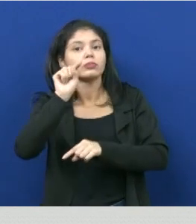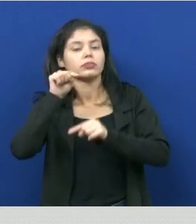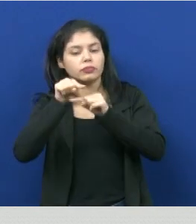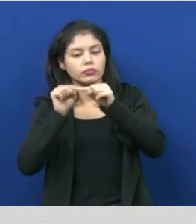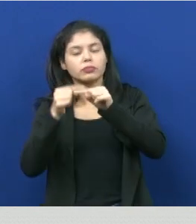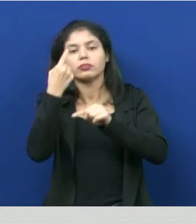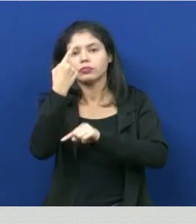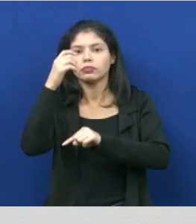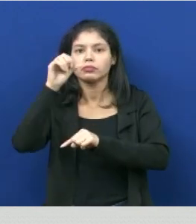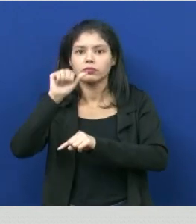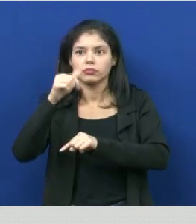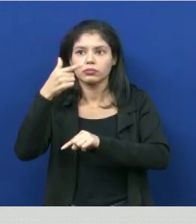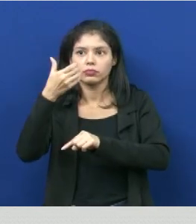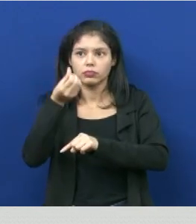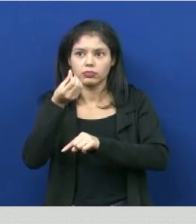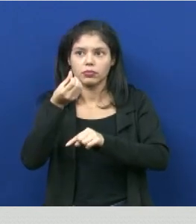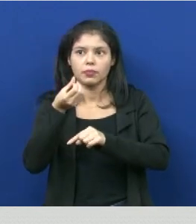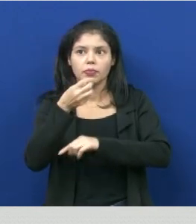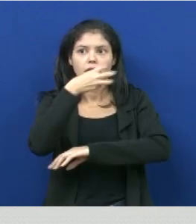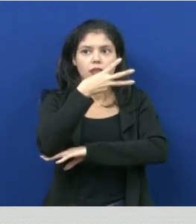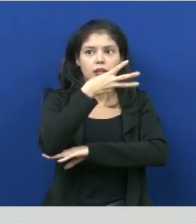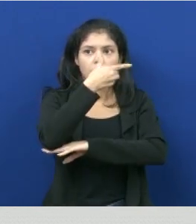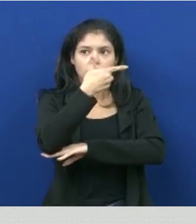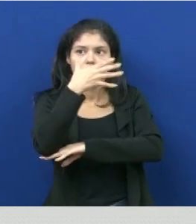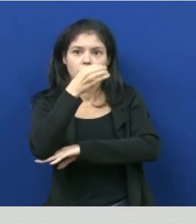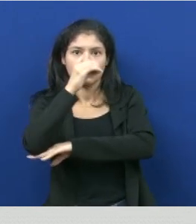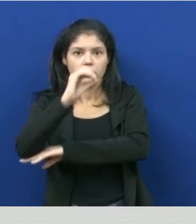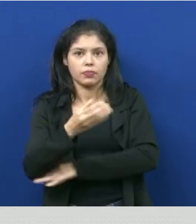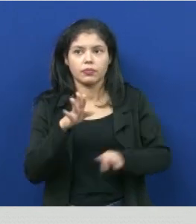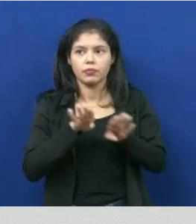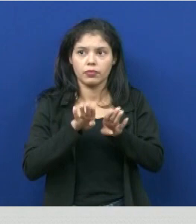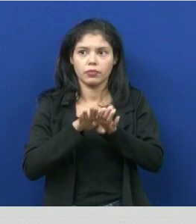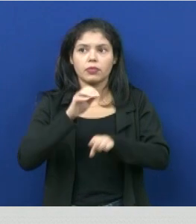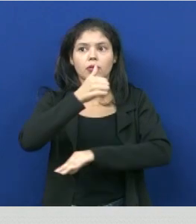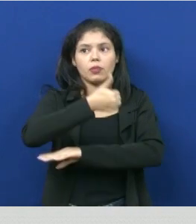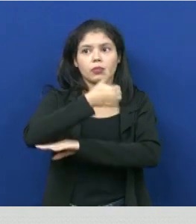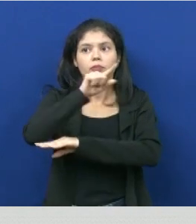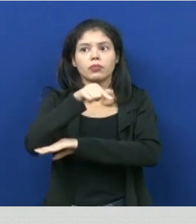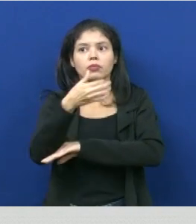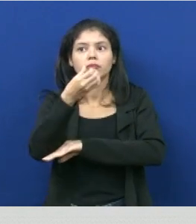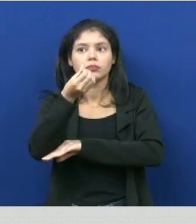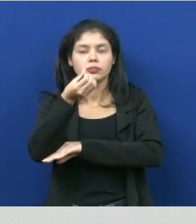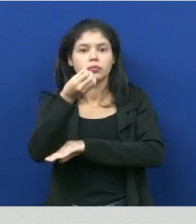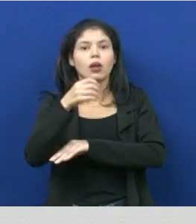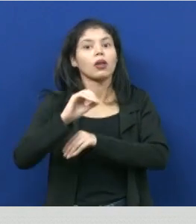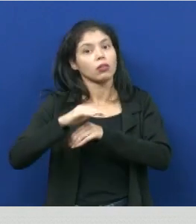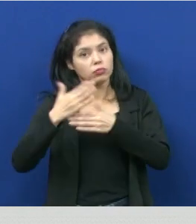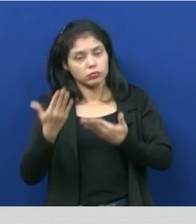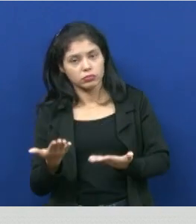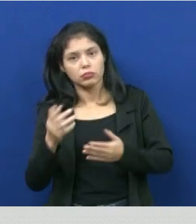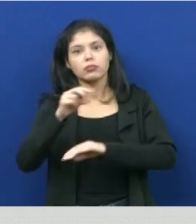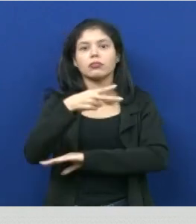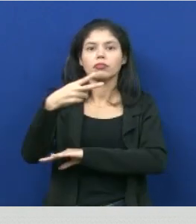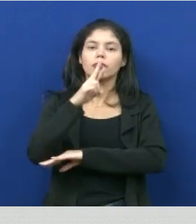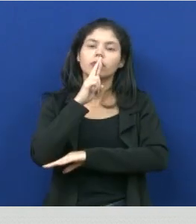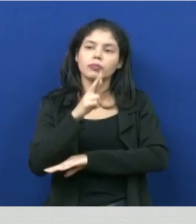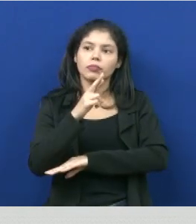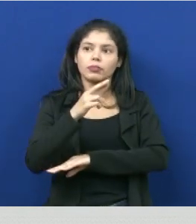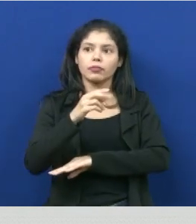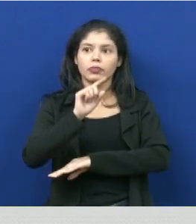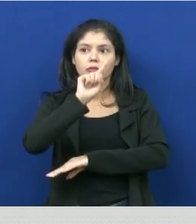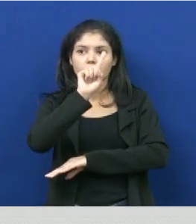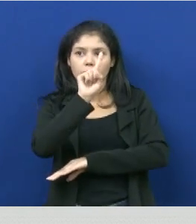1,6 e 320 mil também por 1,6. Logo, teremos